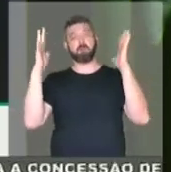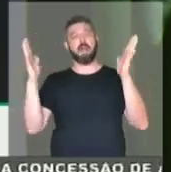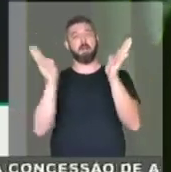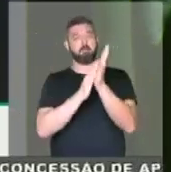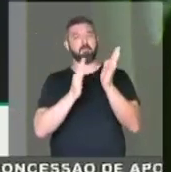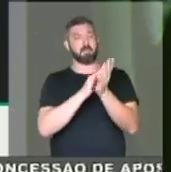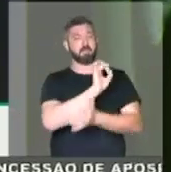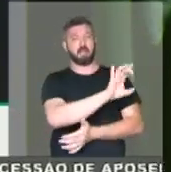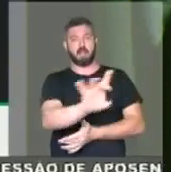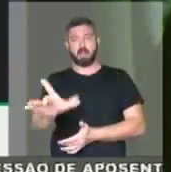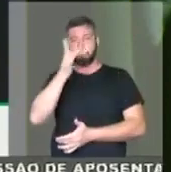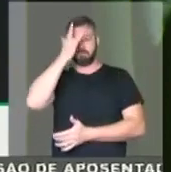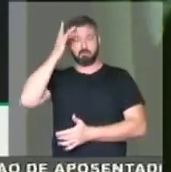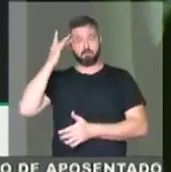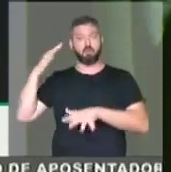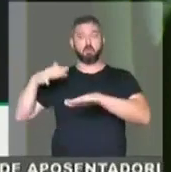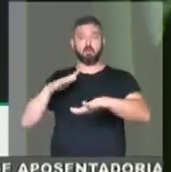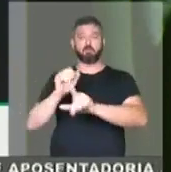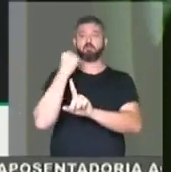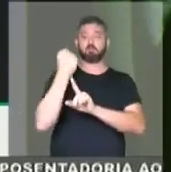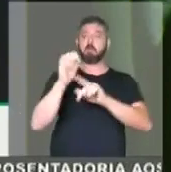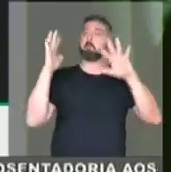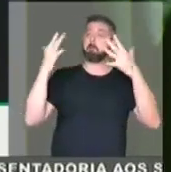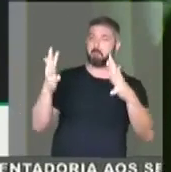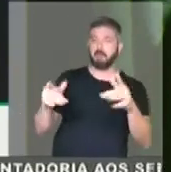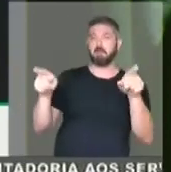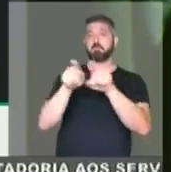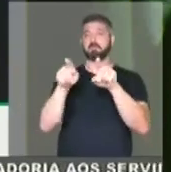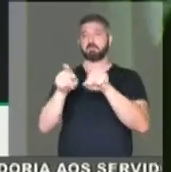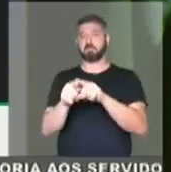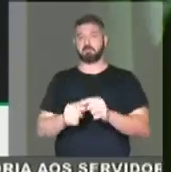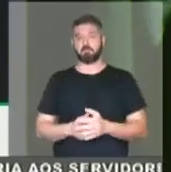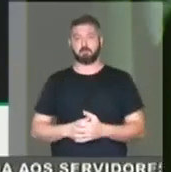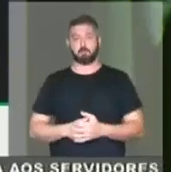momento. Parabéns aos movimentos sociais que acompanharam esse debate. Senhor presidente, pelo Democrata.